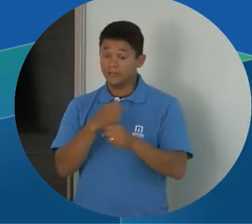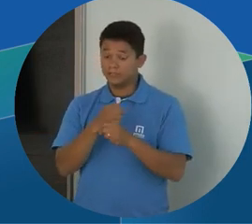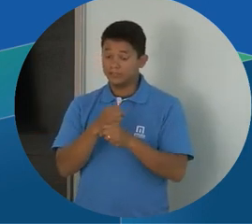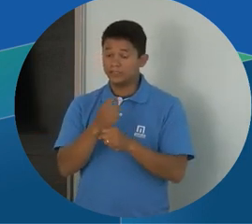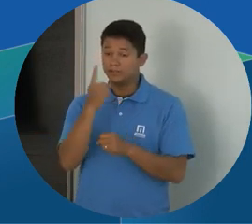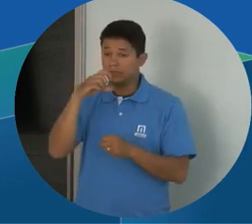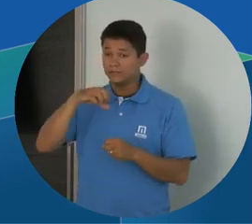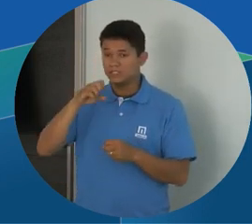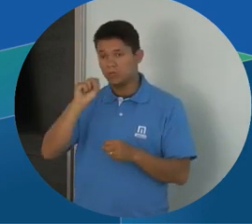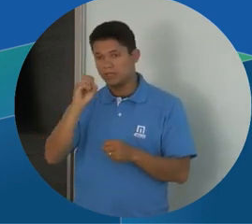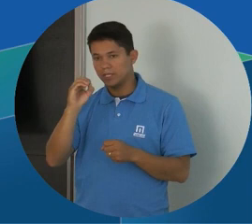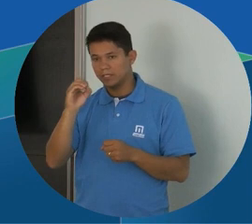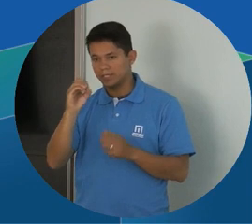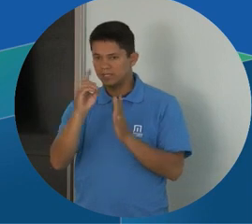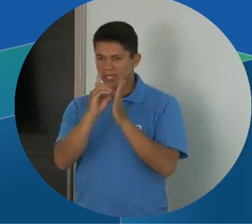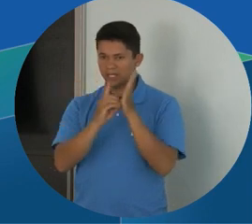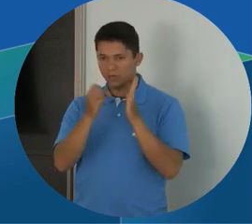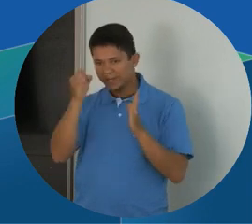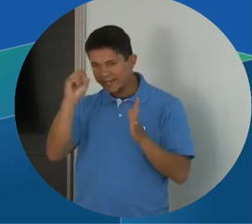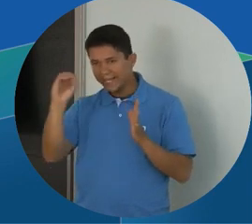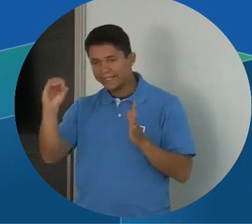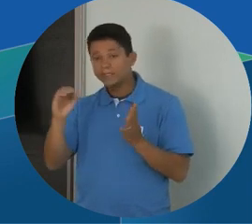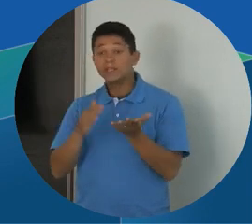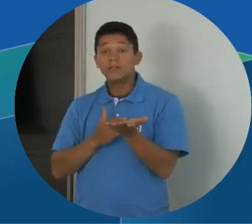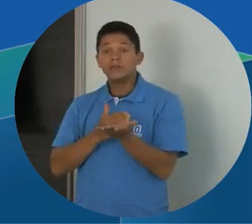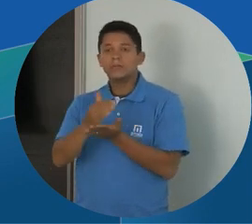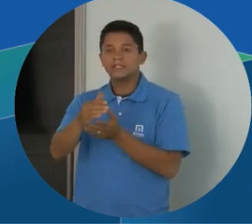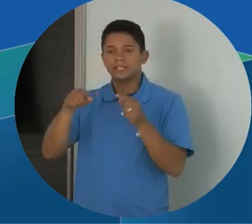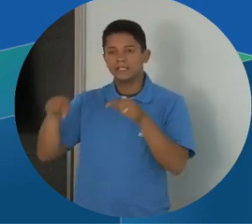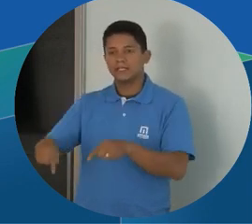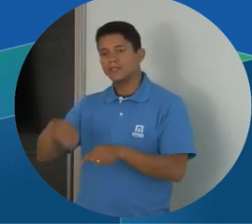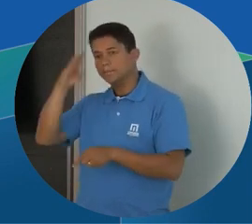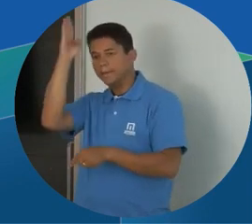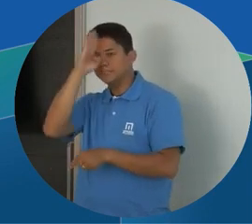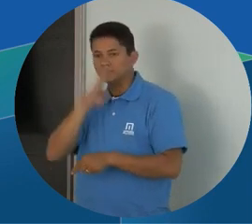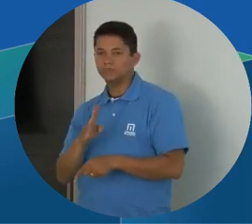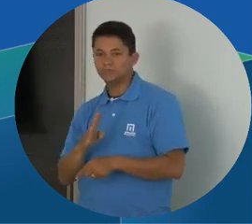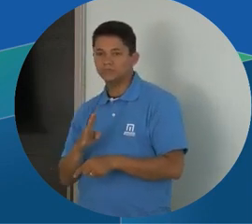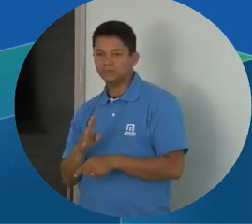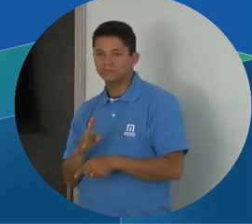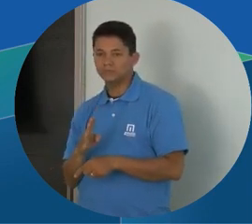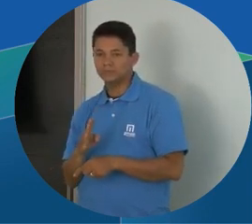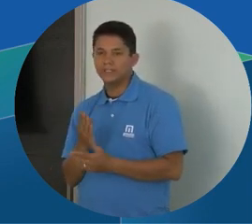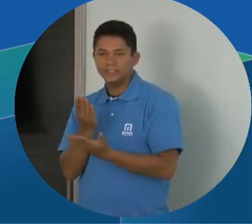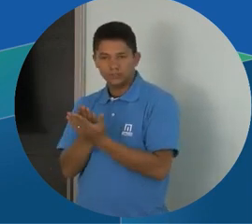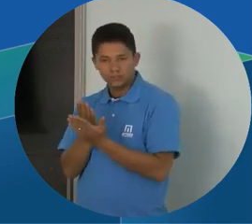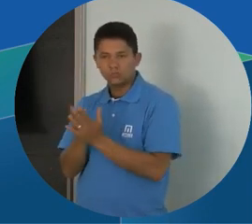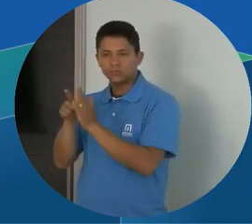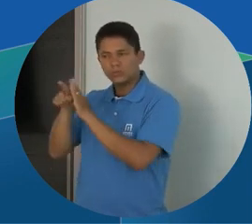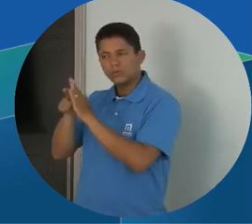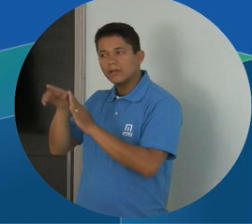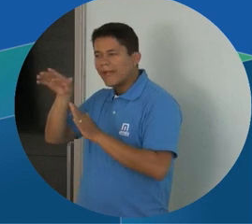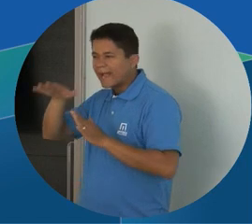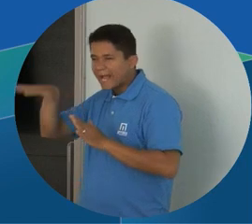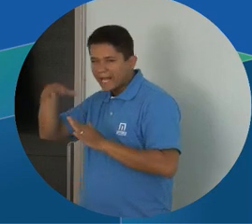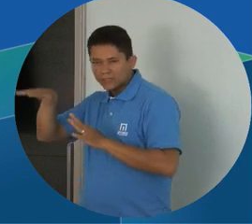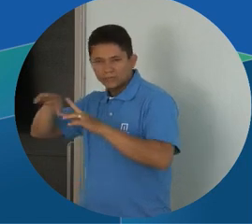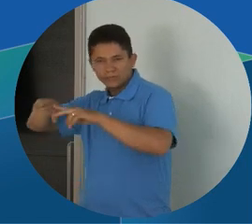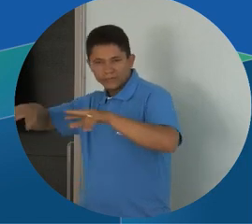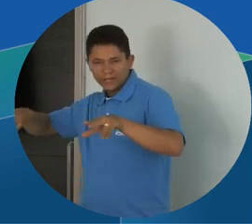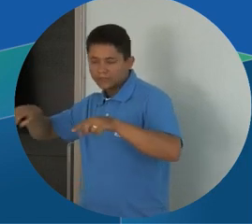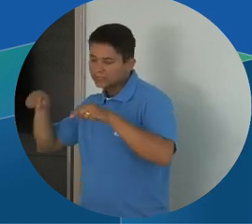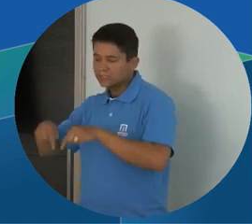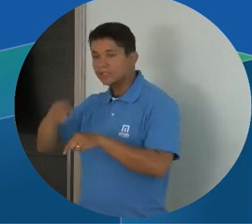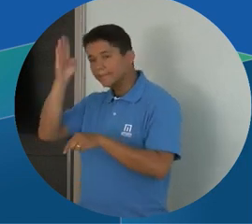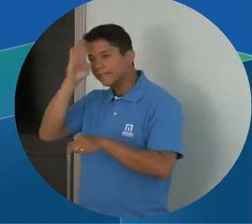vem para o Brasil. A gente começa a ter os primeiros estudos, os primeiros cases de reforço estrutural aqui